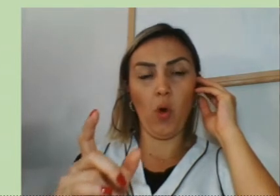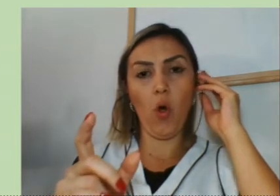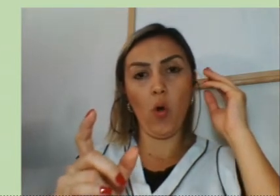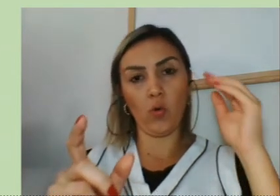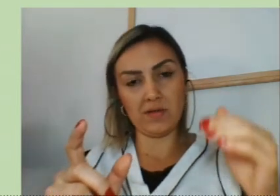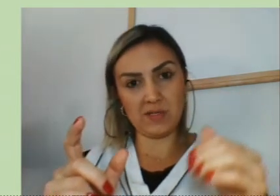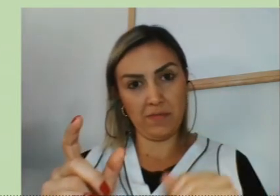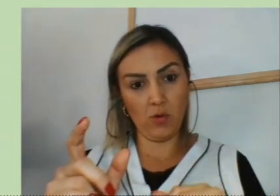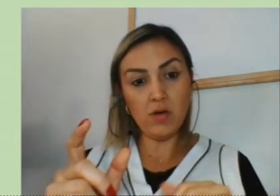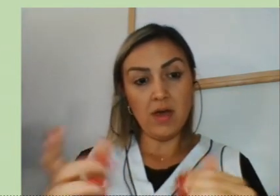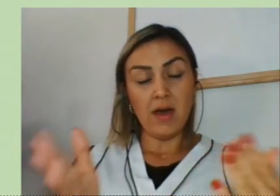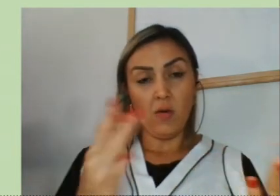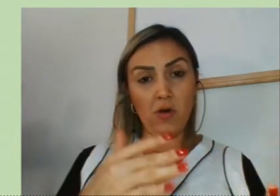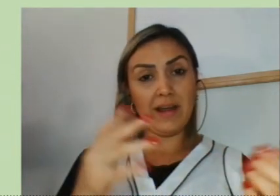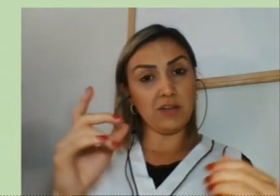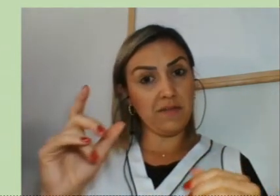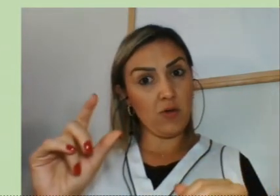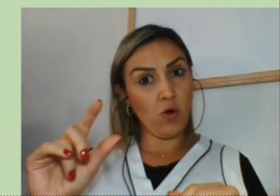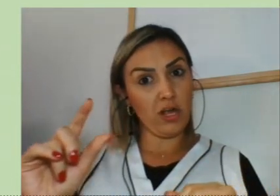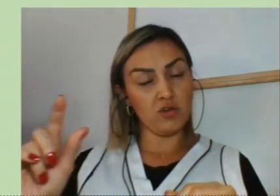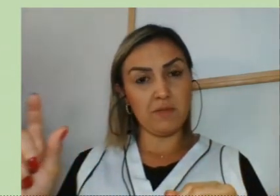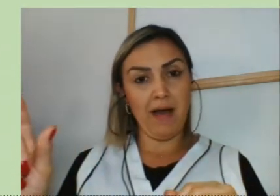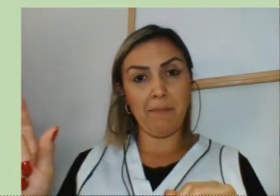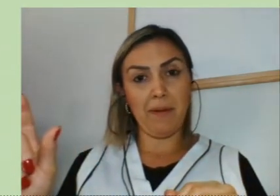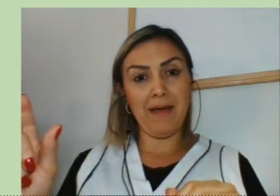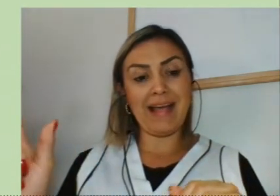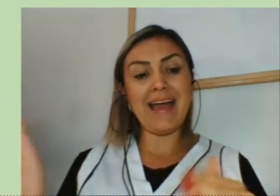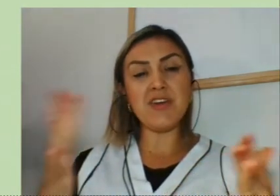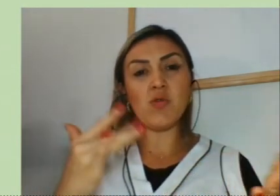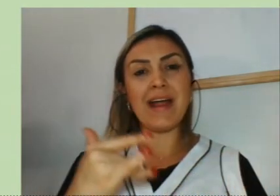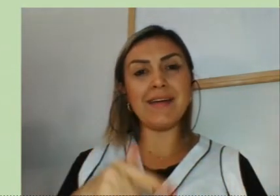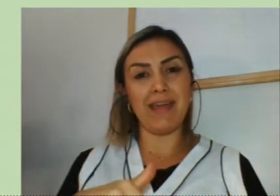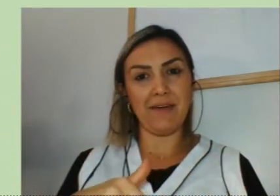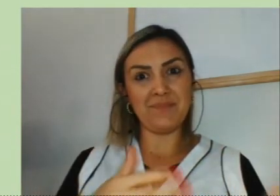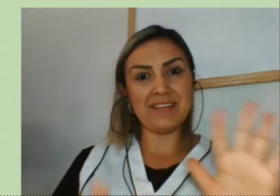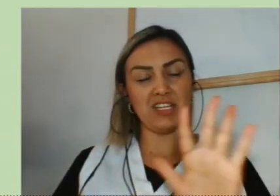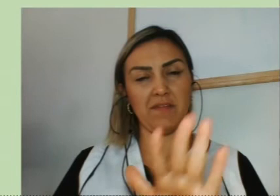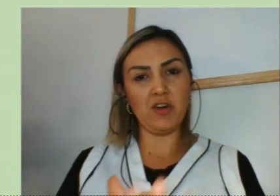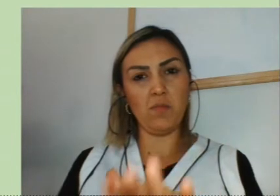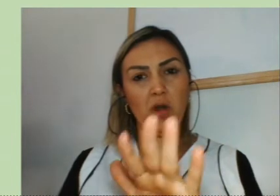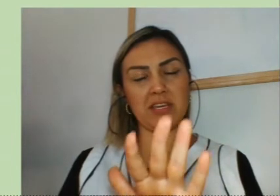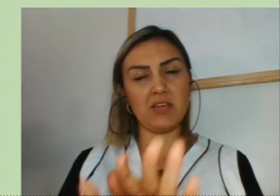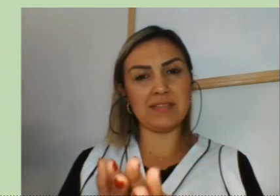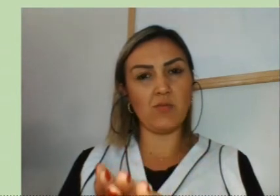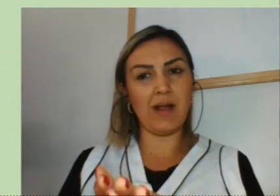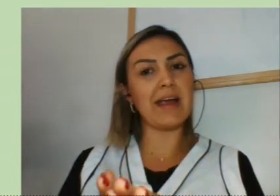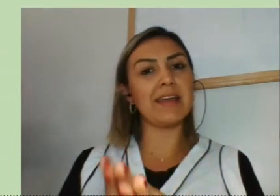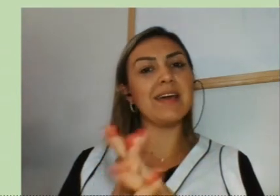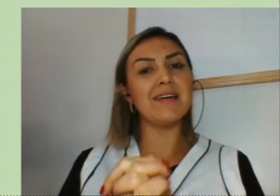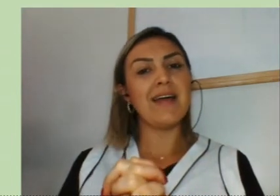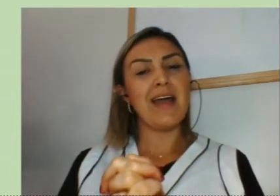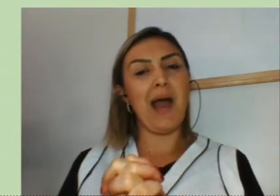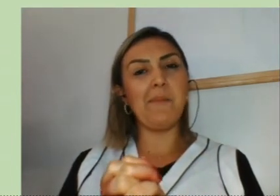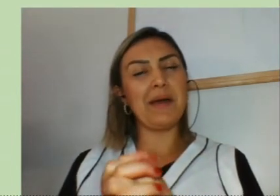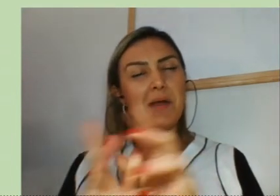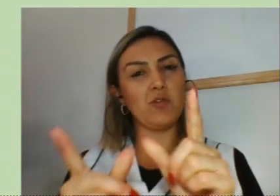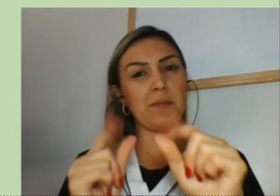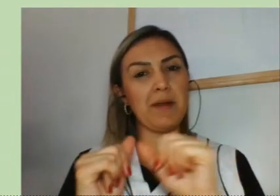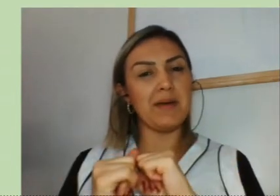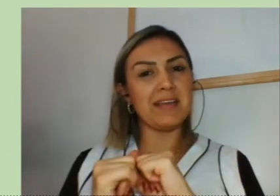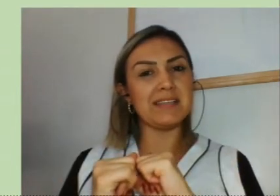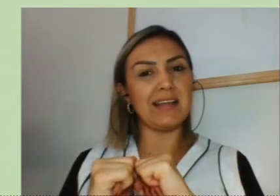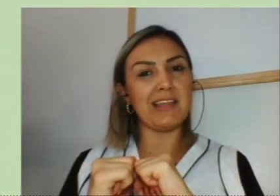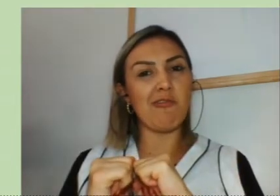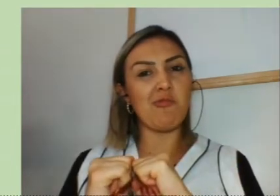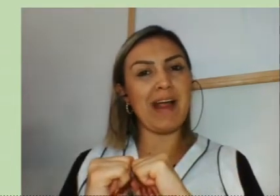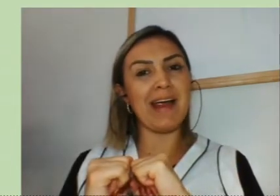comprou ou consumiu. O boleto tem o código de barra para pagar e o carnê. Vocês já viram um bloquinho assim, carnê? A mãe pergunta para a